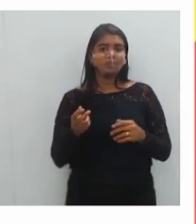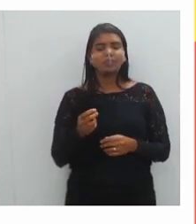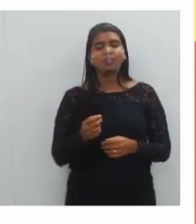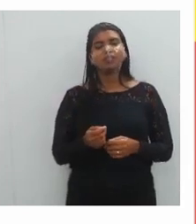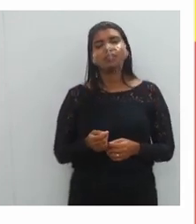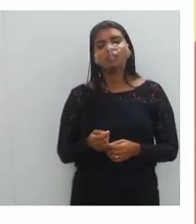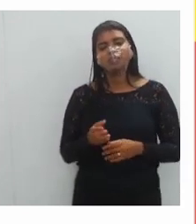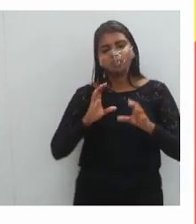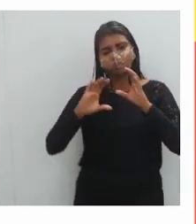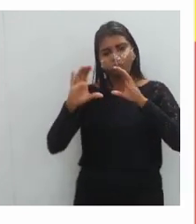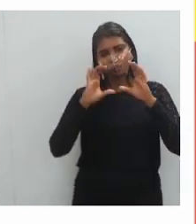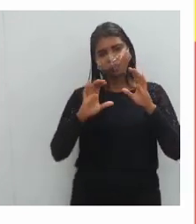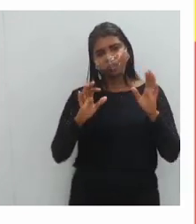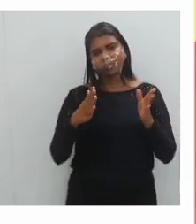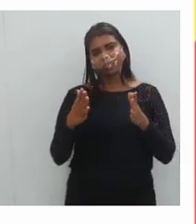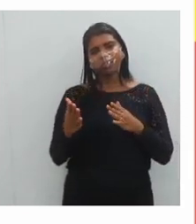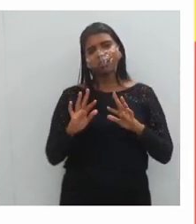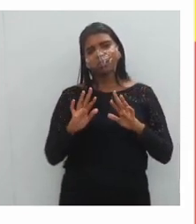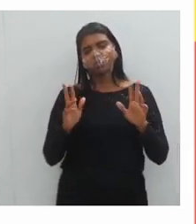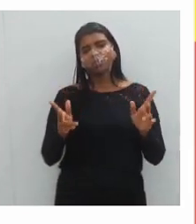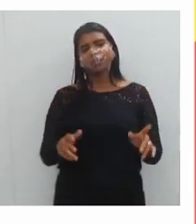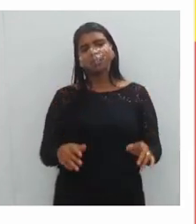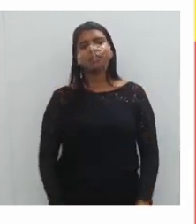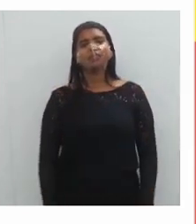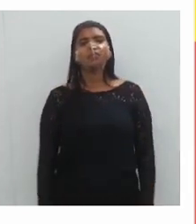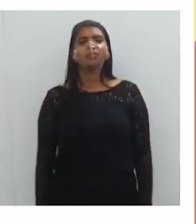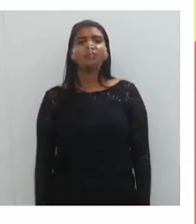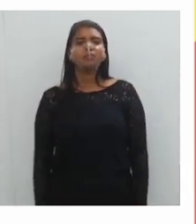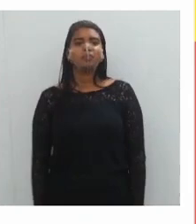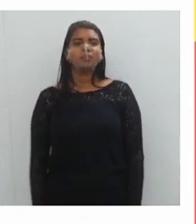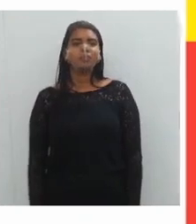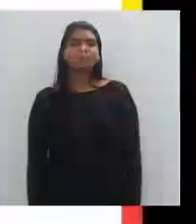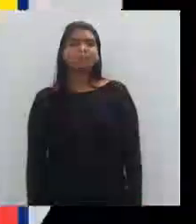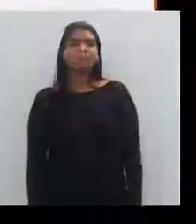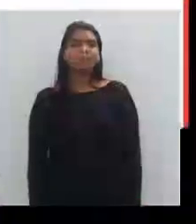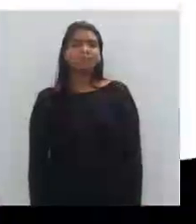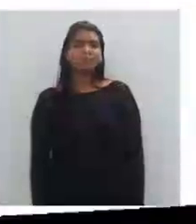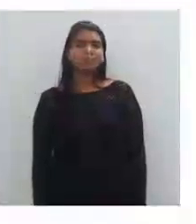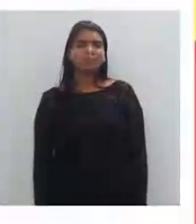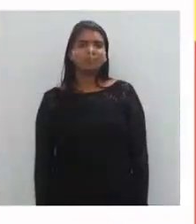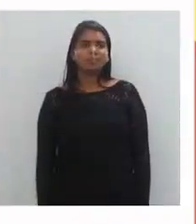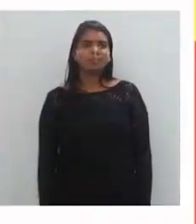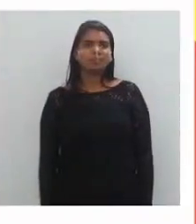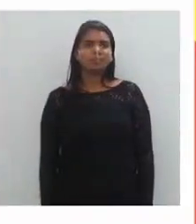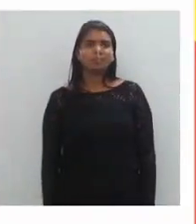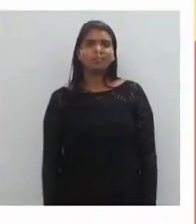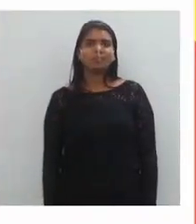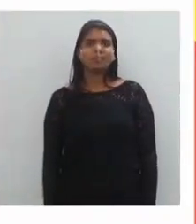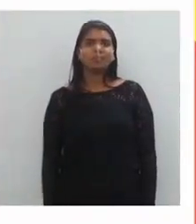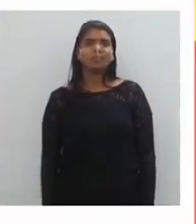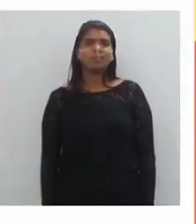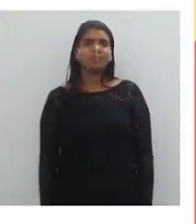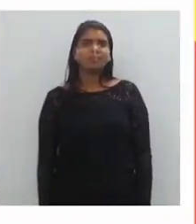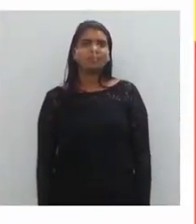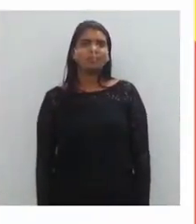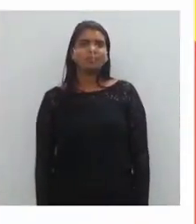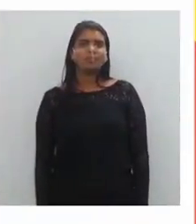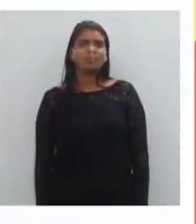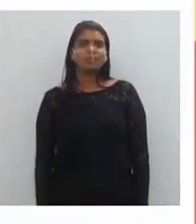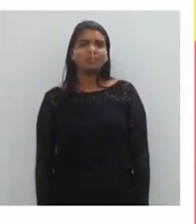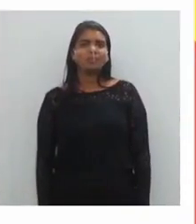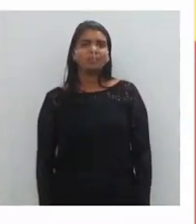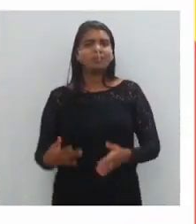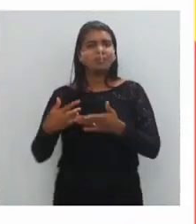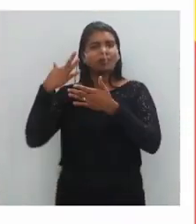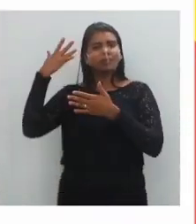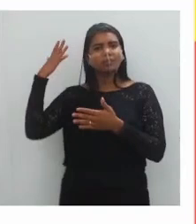veículos de comunicação, tá? Então, revista e tirinha. Só um pouquinho de história,